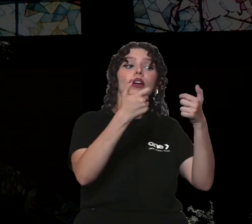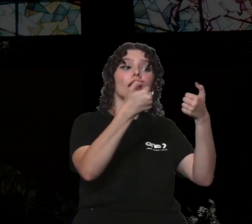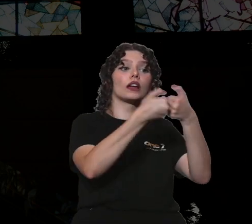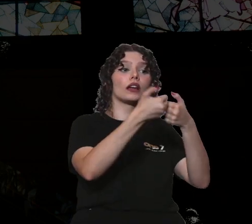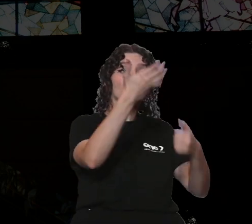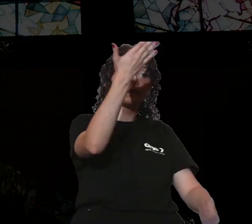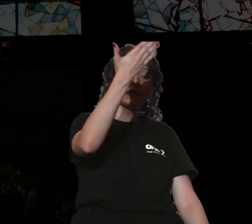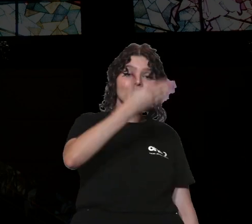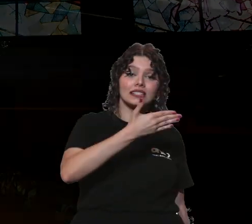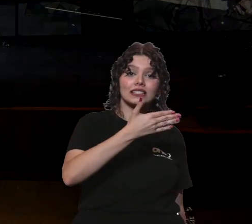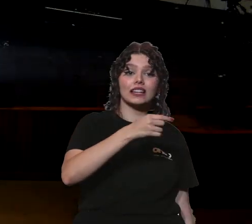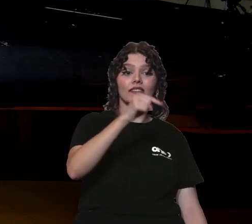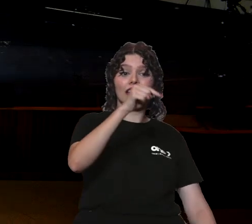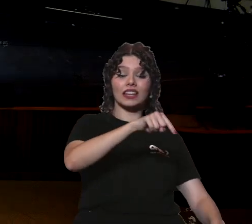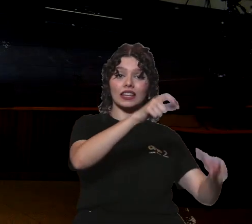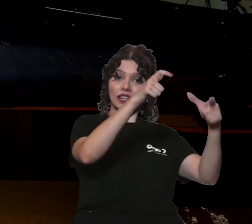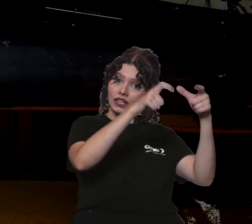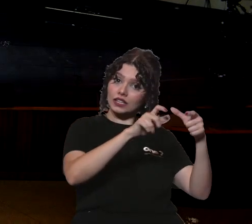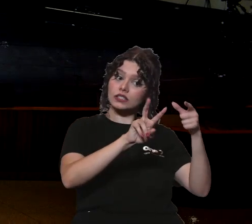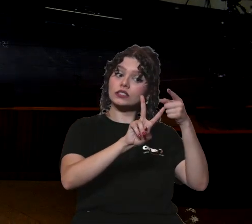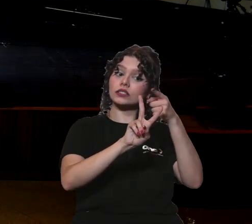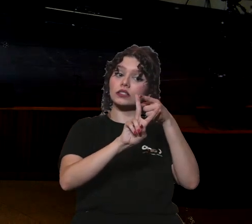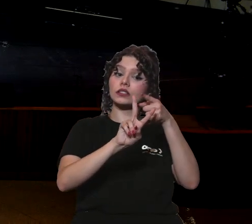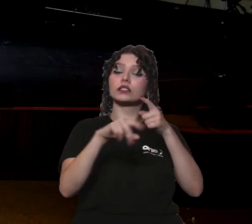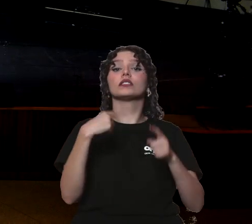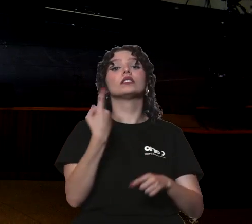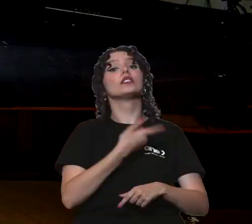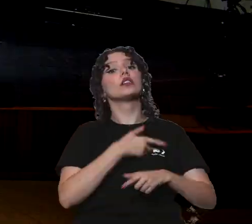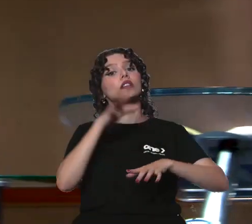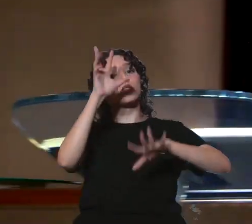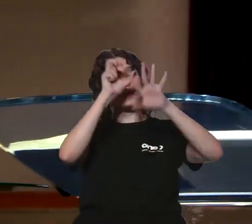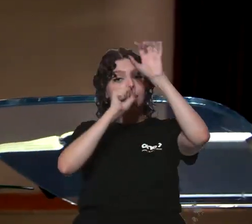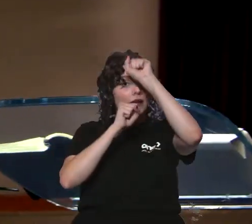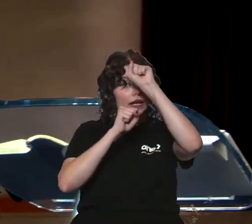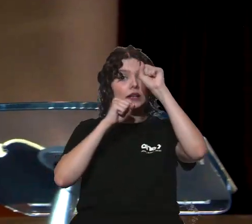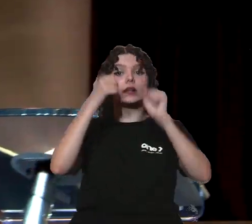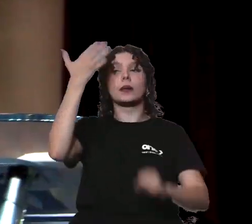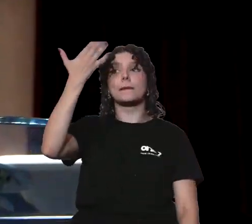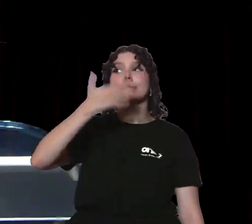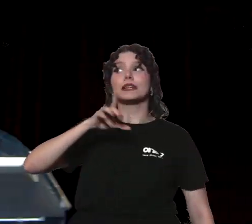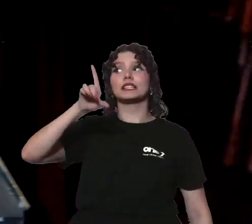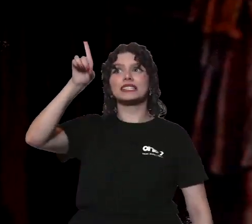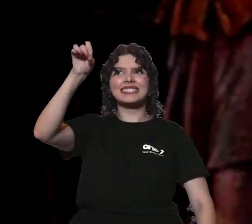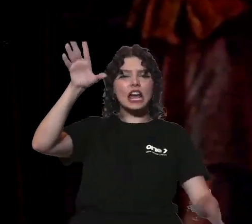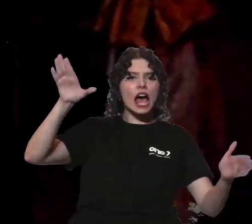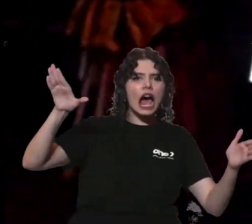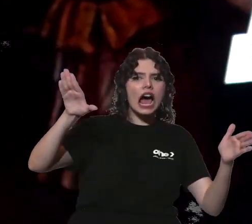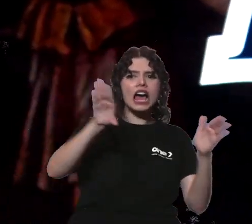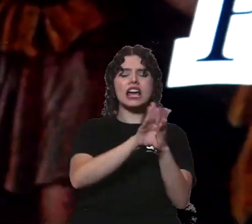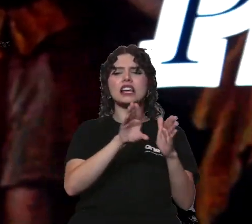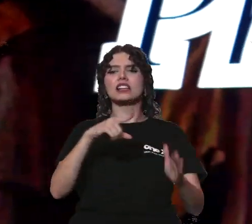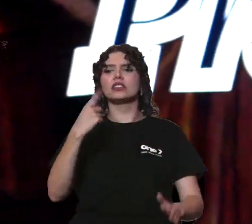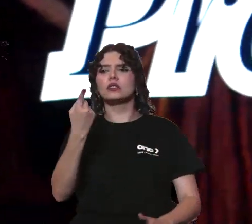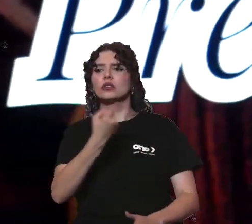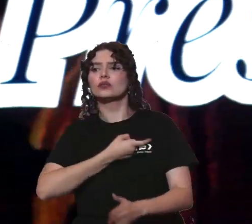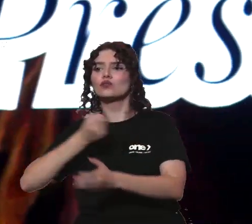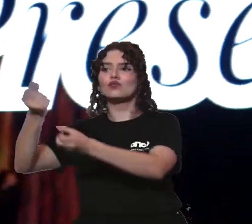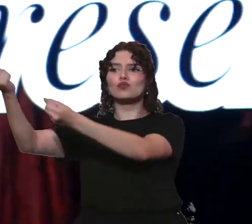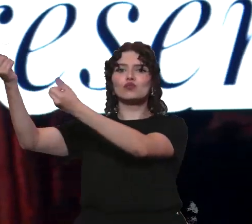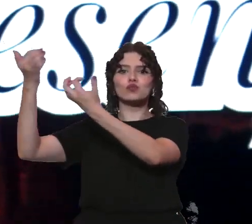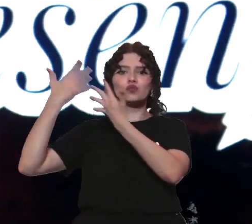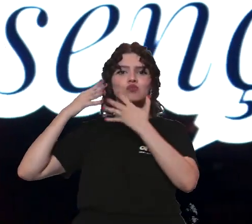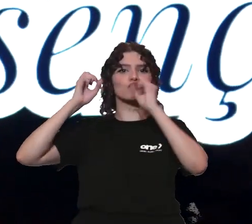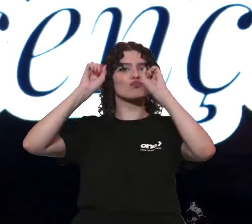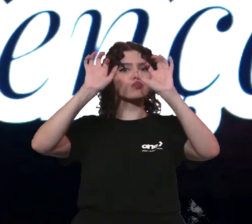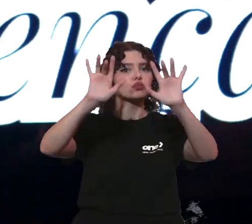Deus estava ali. E foi a segunda coisa que a gente aprendeu semana passada, que quando a presença de Deus chega, nós somos abençoados. Quem já